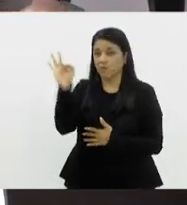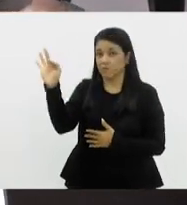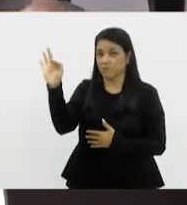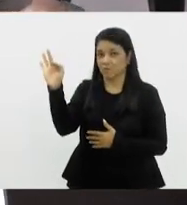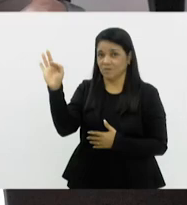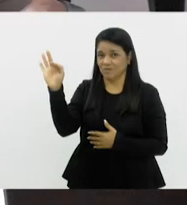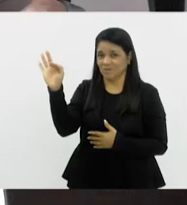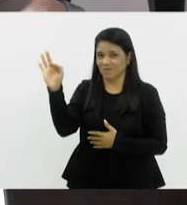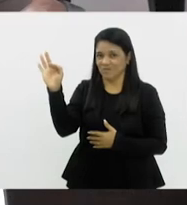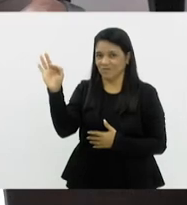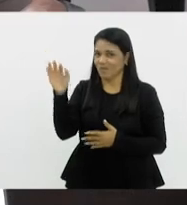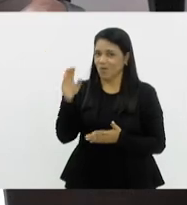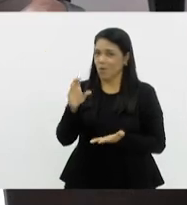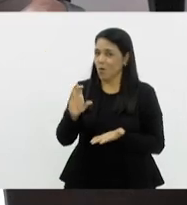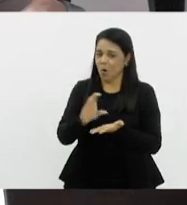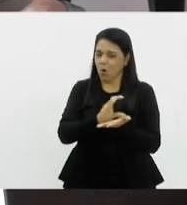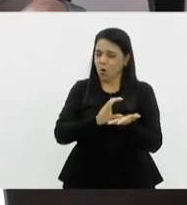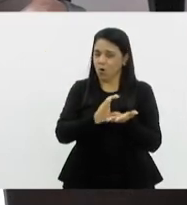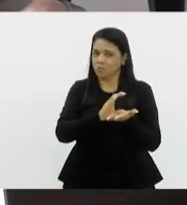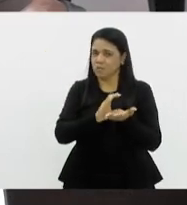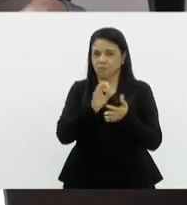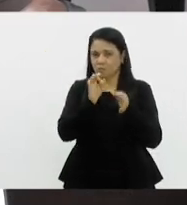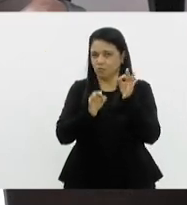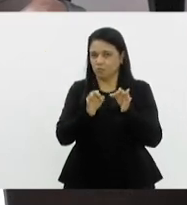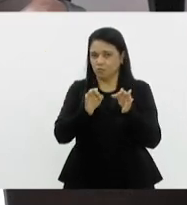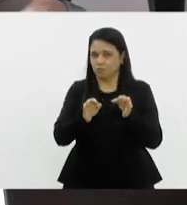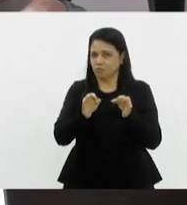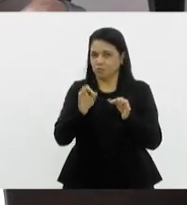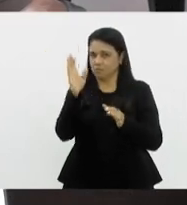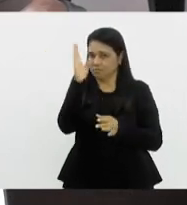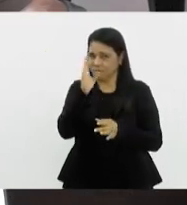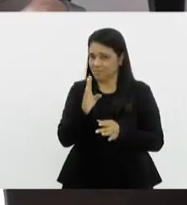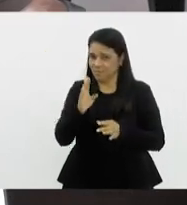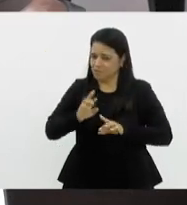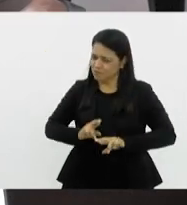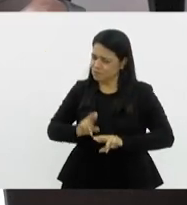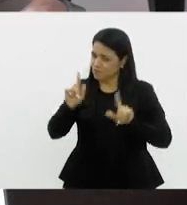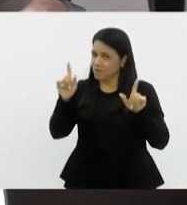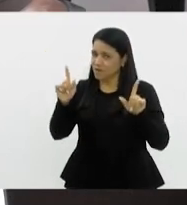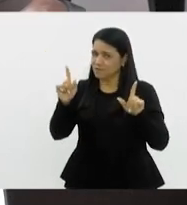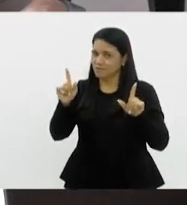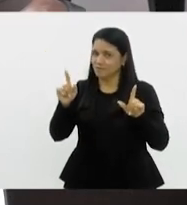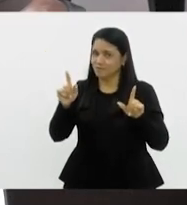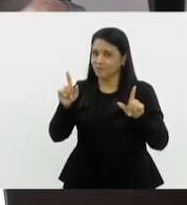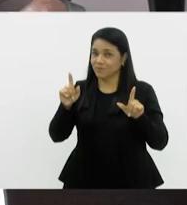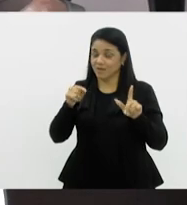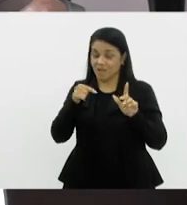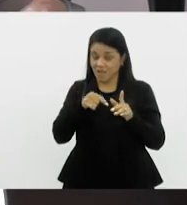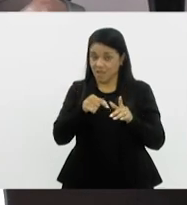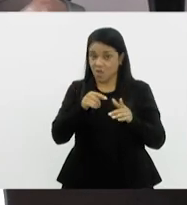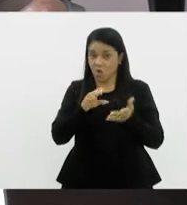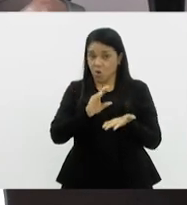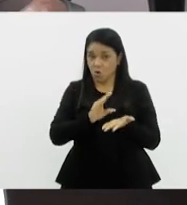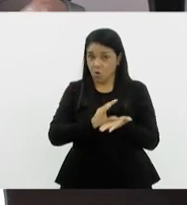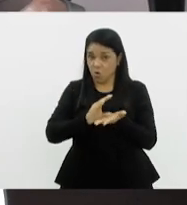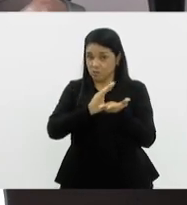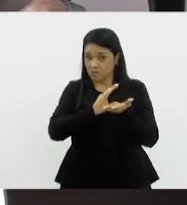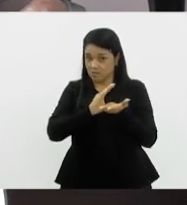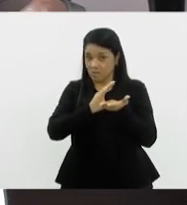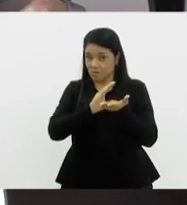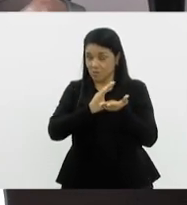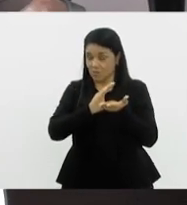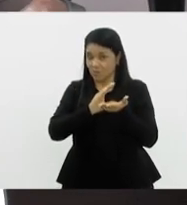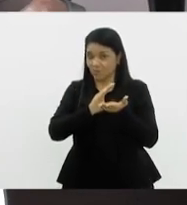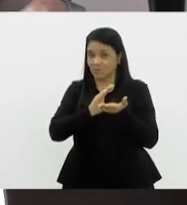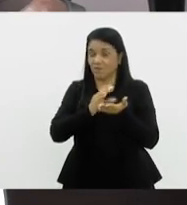o Conselho Nacional de Justiça, né? Tanto é que ele emite uma resolução. E,